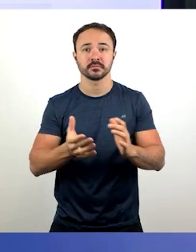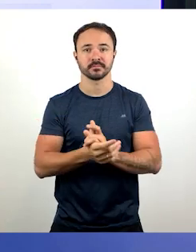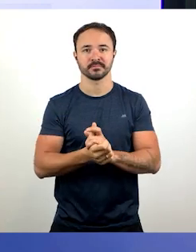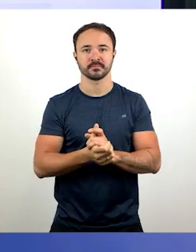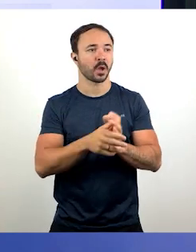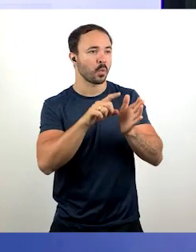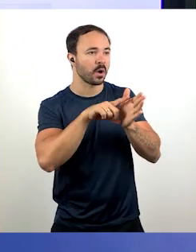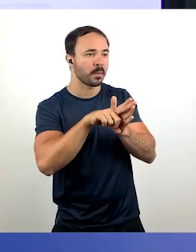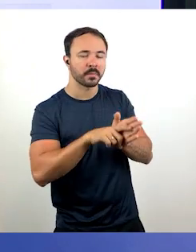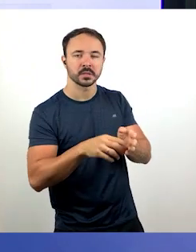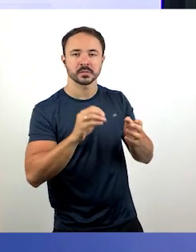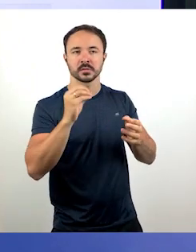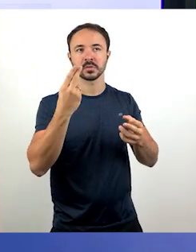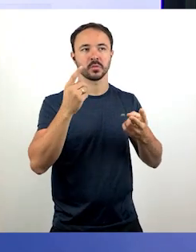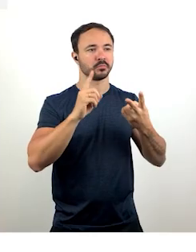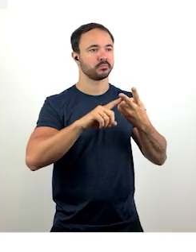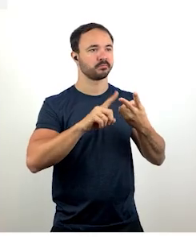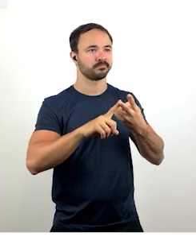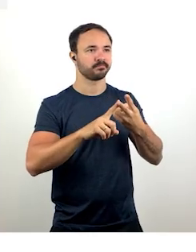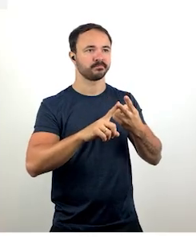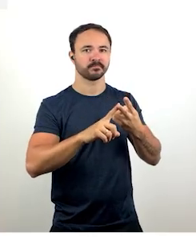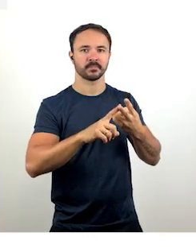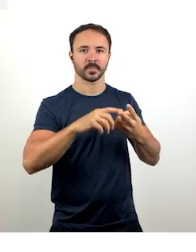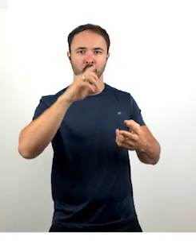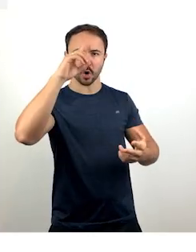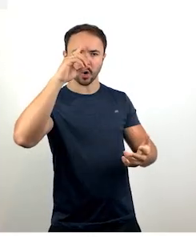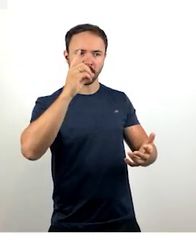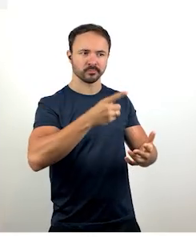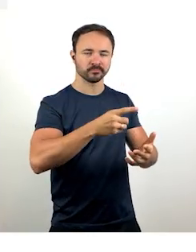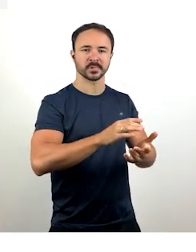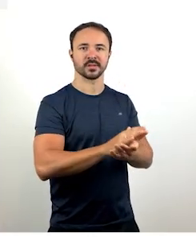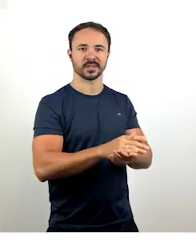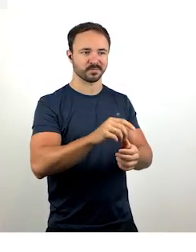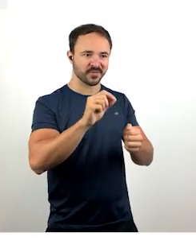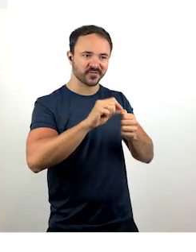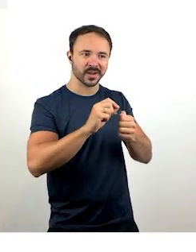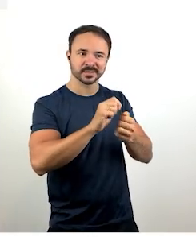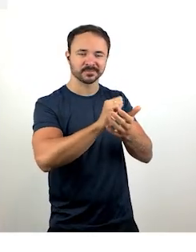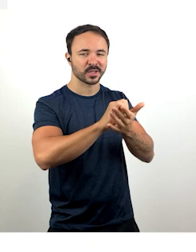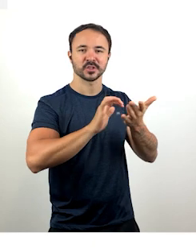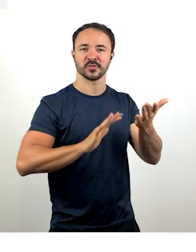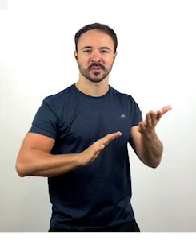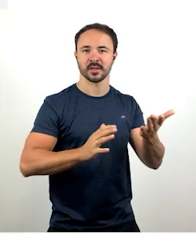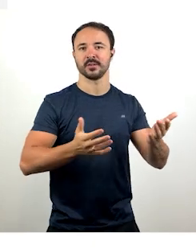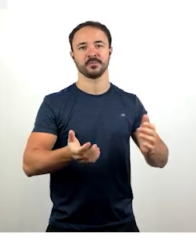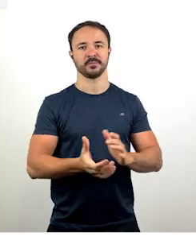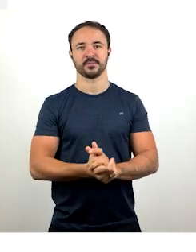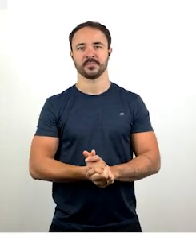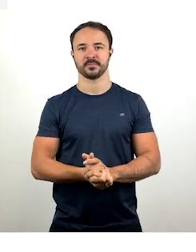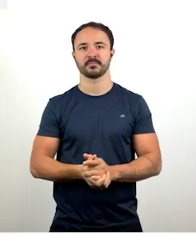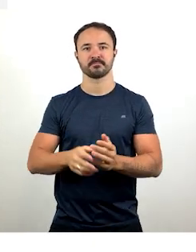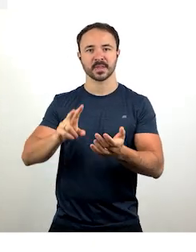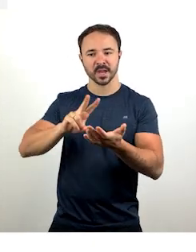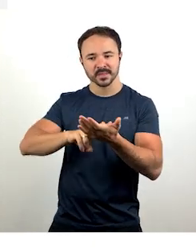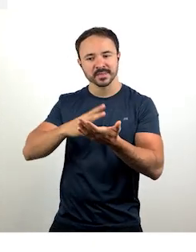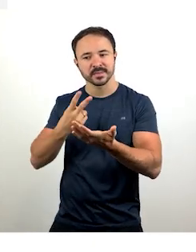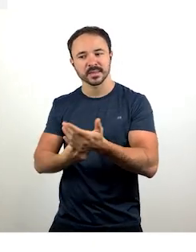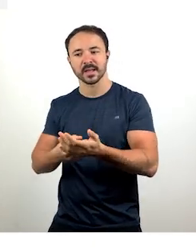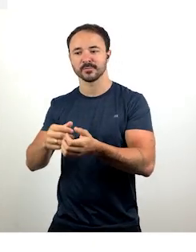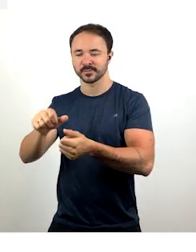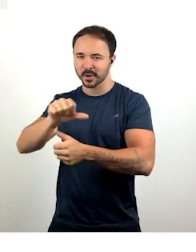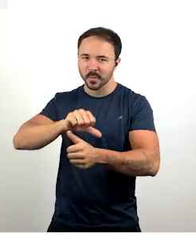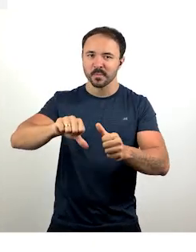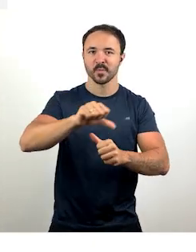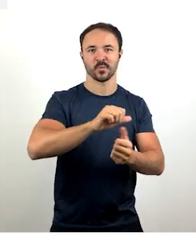um comando para que o computador execute uma tarefa. E aí, ele foi convertido ao binário. Mas